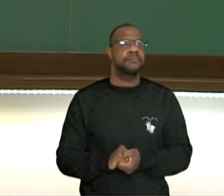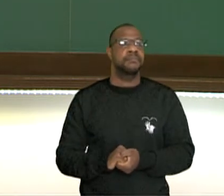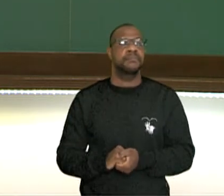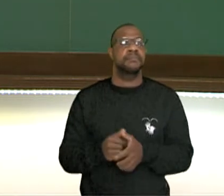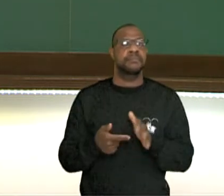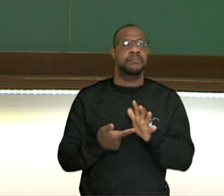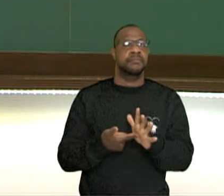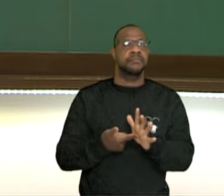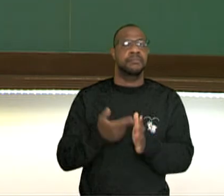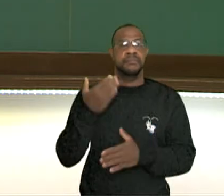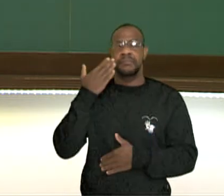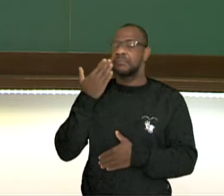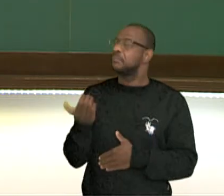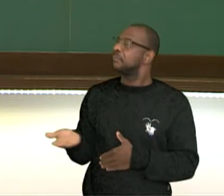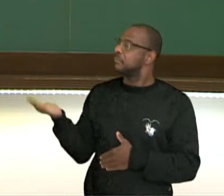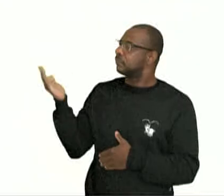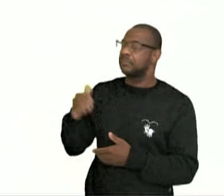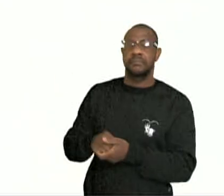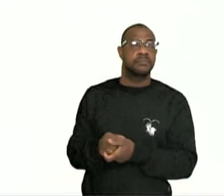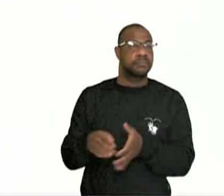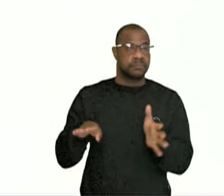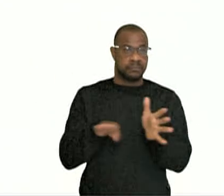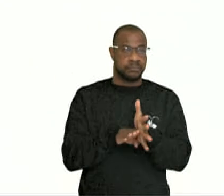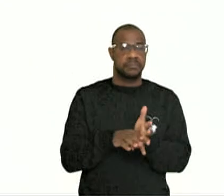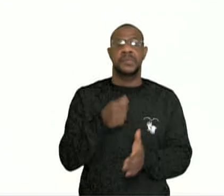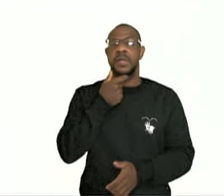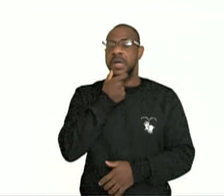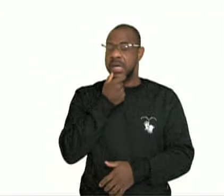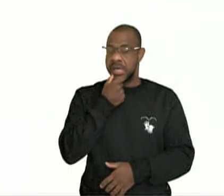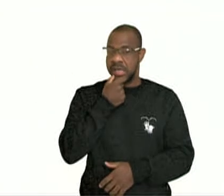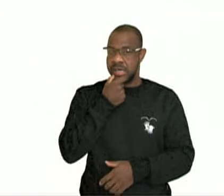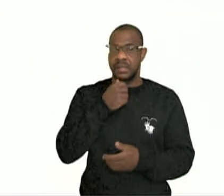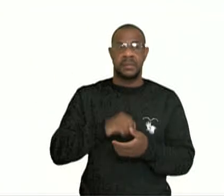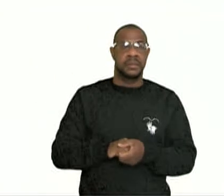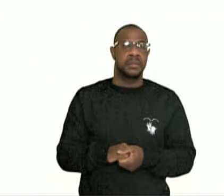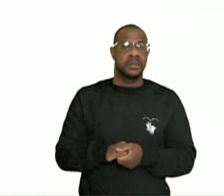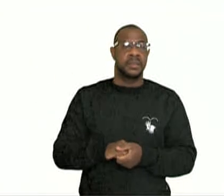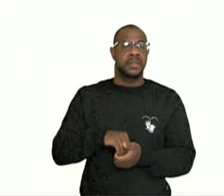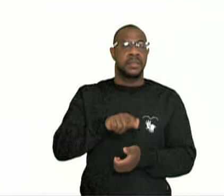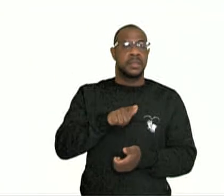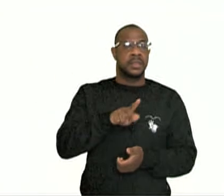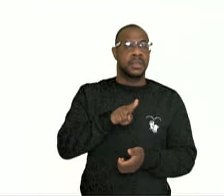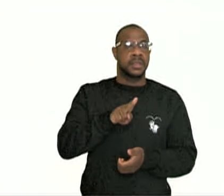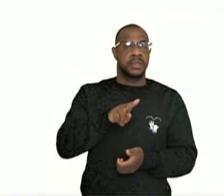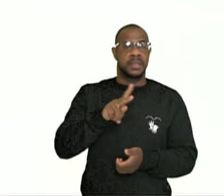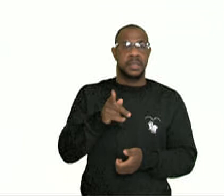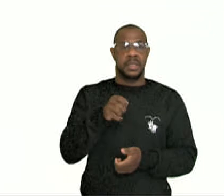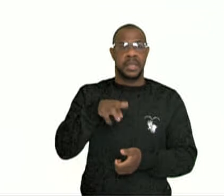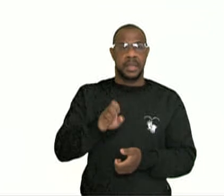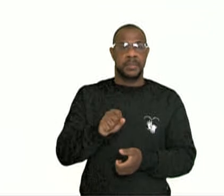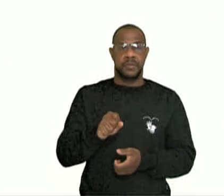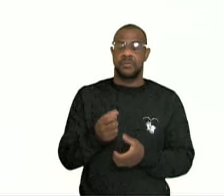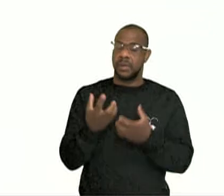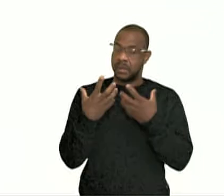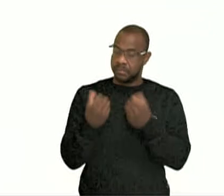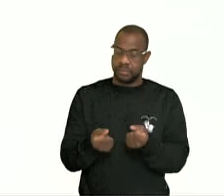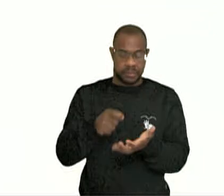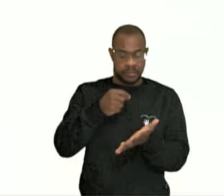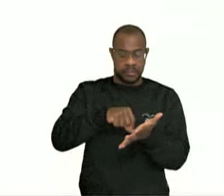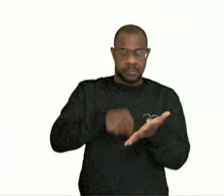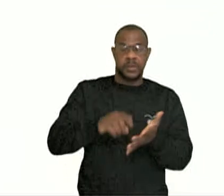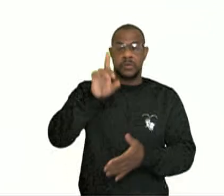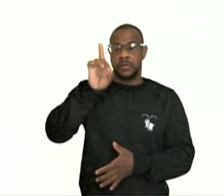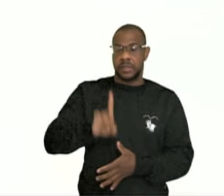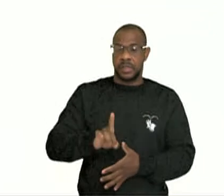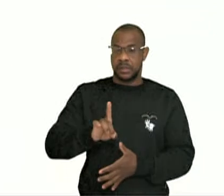ó, o Bill of Rights, né? Ao chegar na Inglaterra, Guilherme de Orange foi obrigado a assinar, portanto, essa Carta de